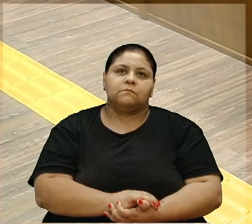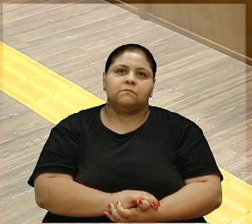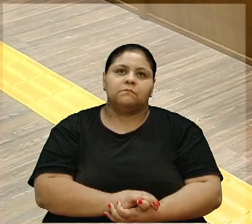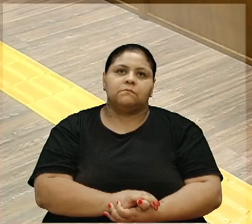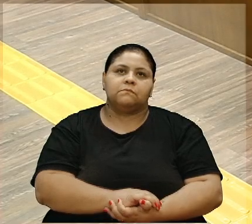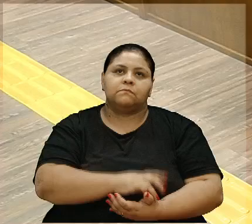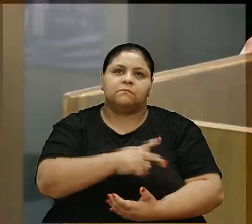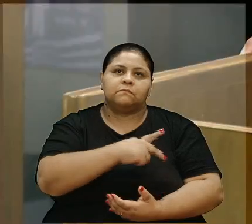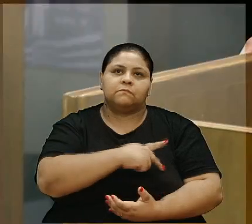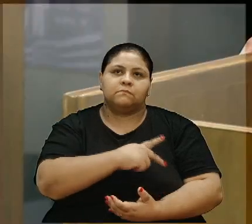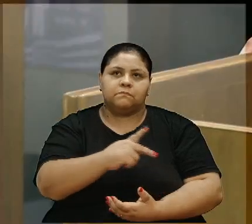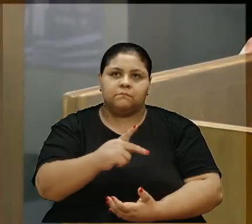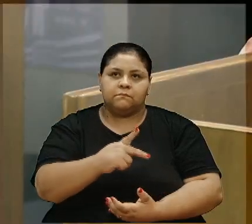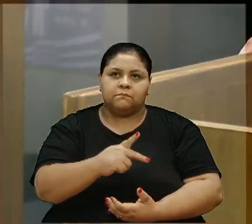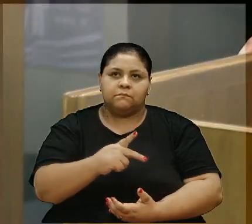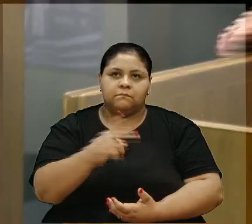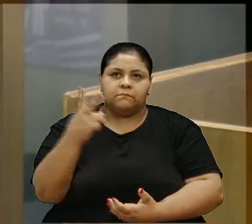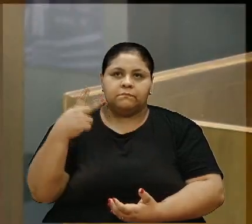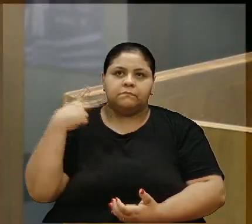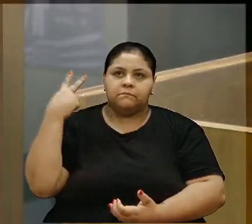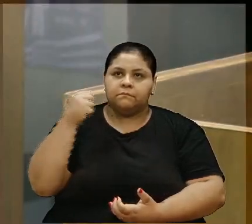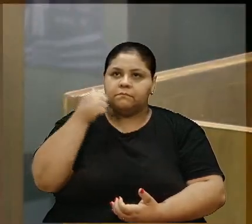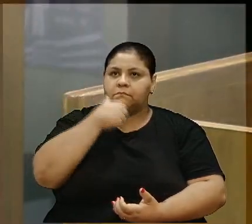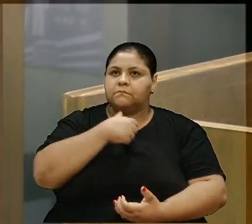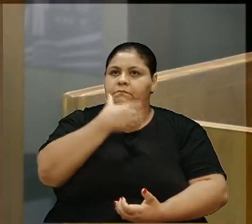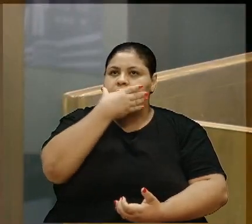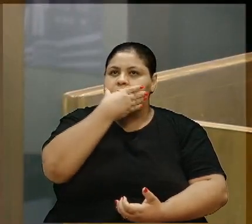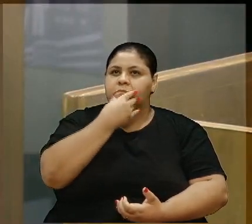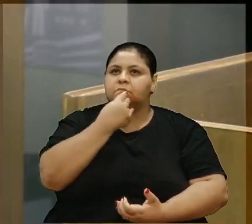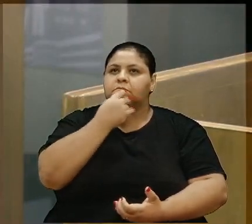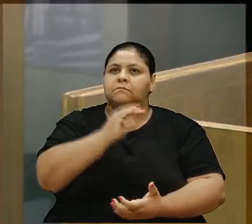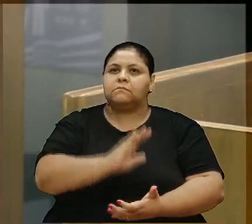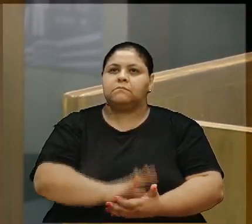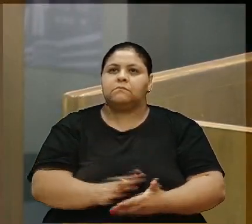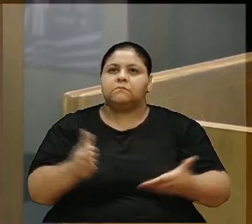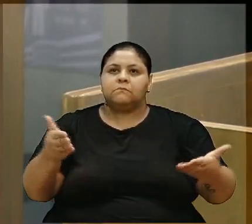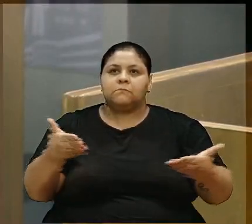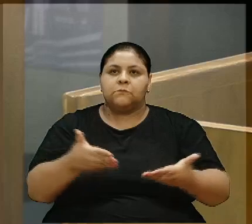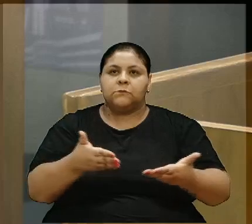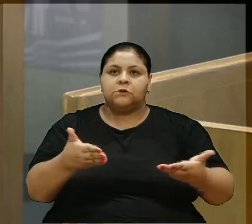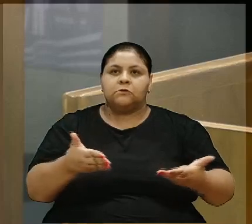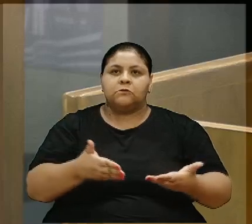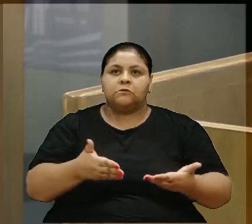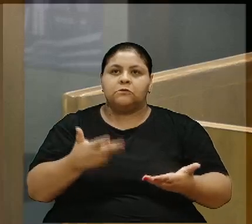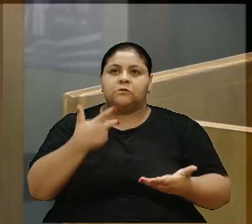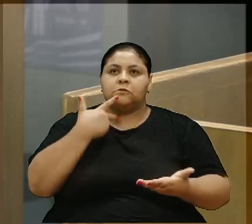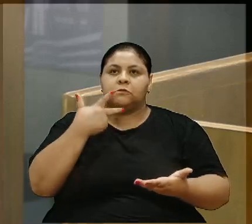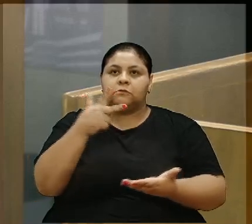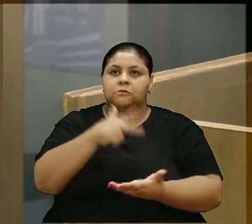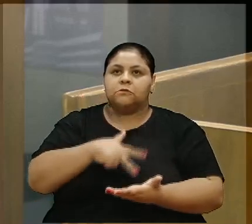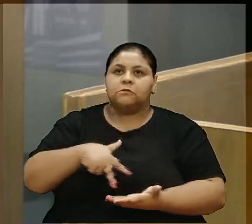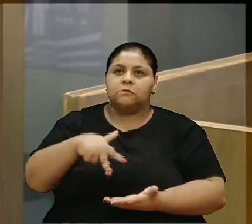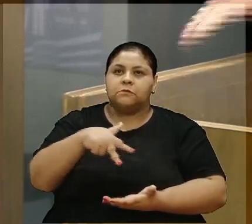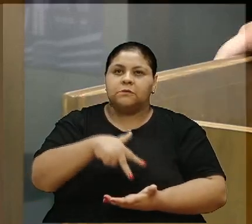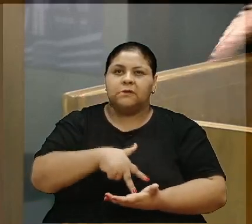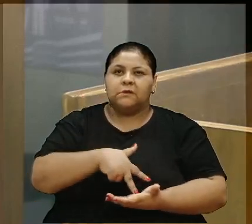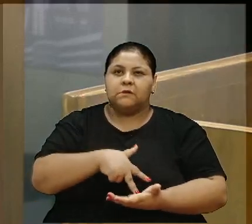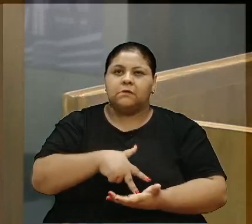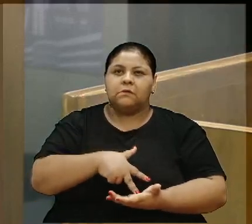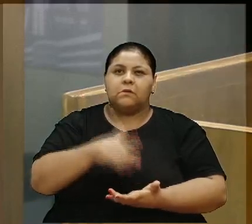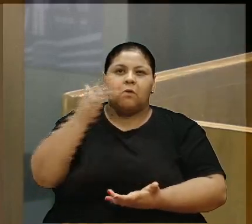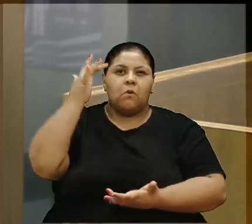Senhor presidente, senhores vereadores, hoje o que me traz na tribuna, cheguei a adiantar ontem